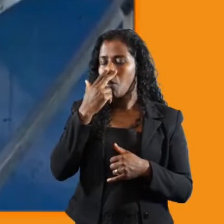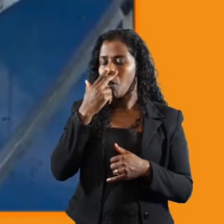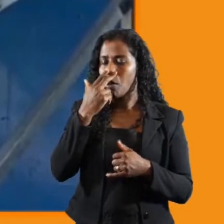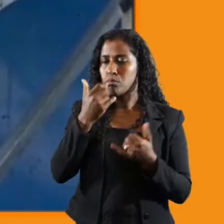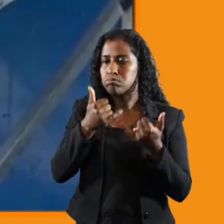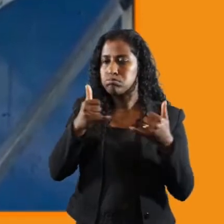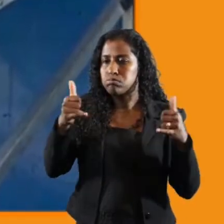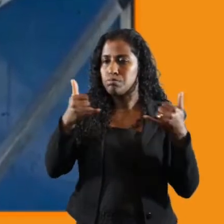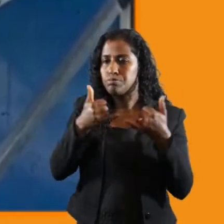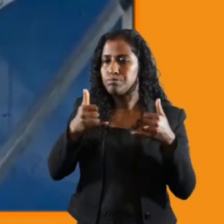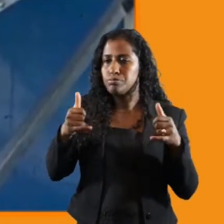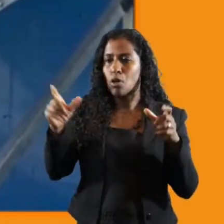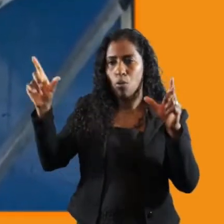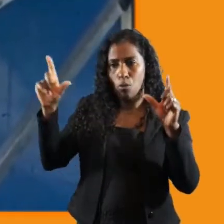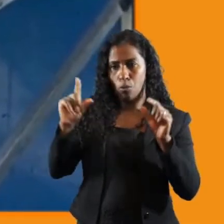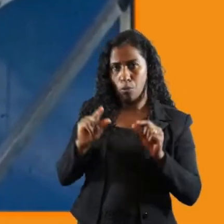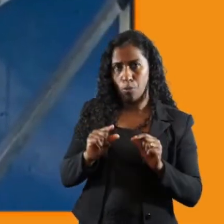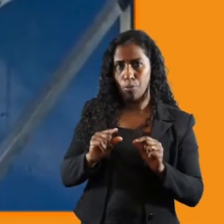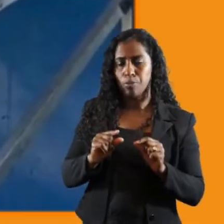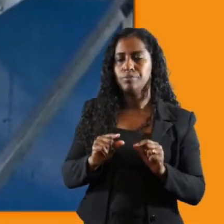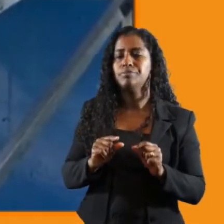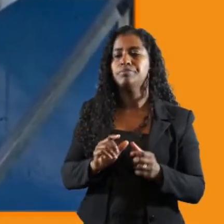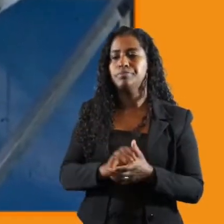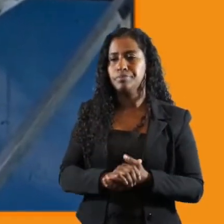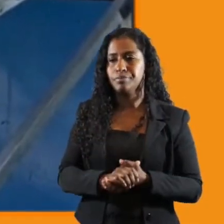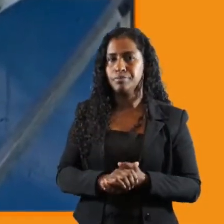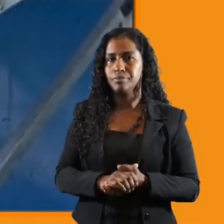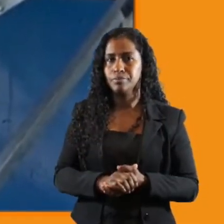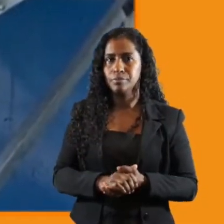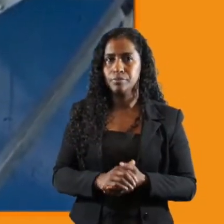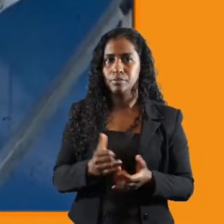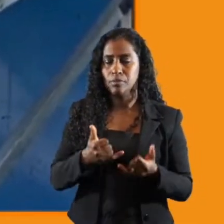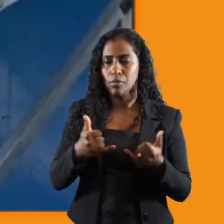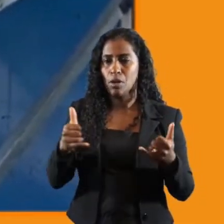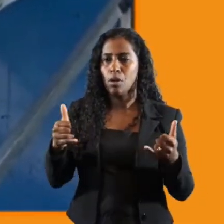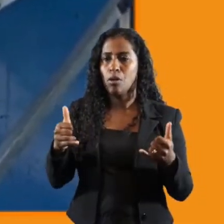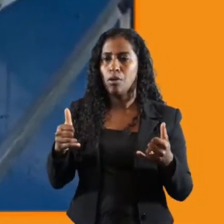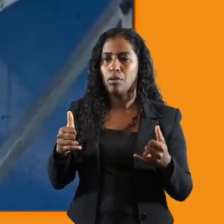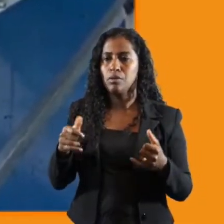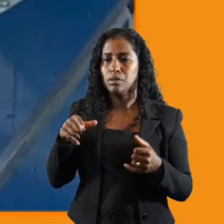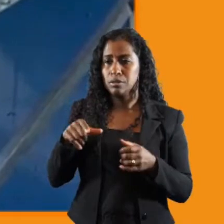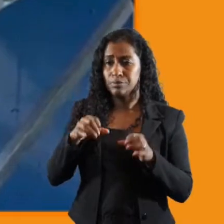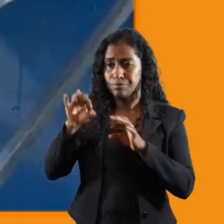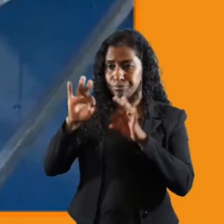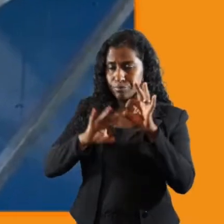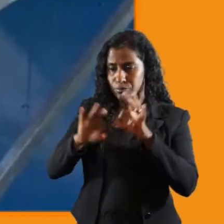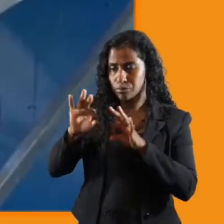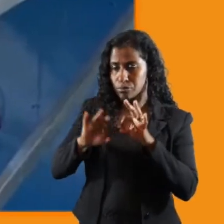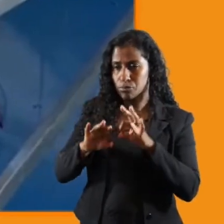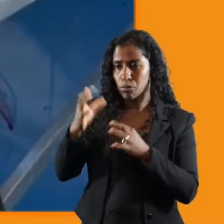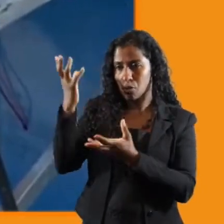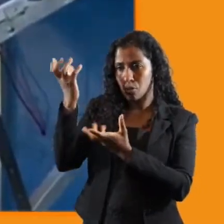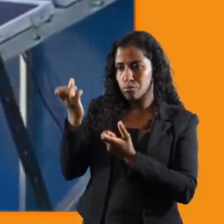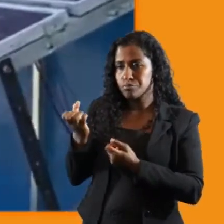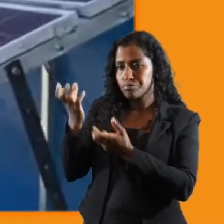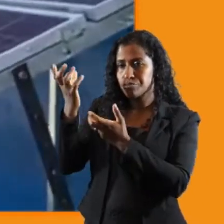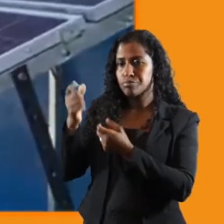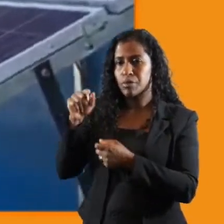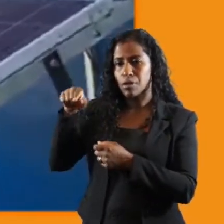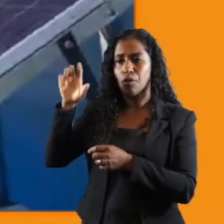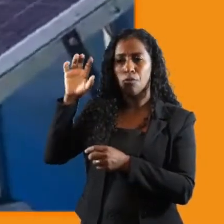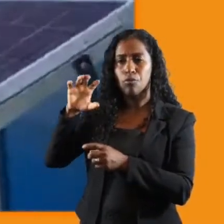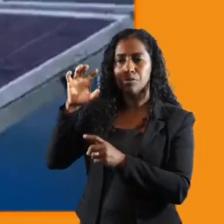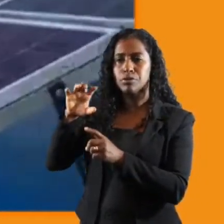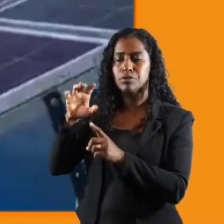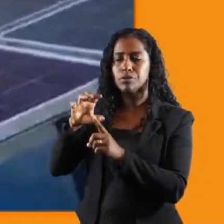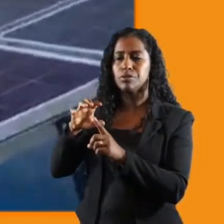tamanho reduzido, né? E nessa questão da constituição dos módulos, a gente tem alguns fatores que influenciam a geração da